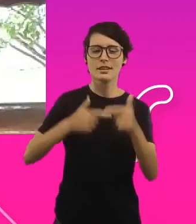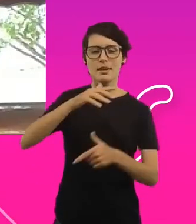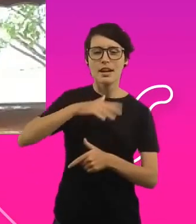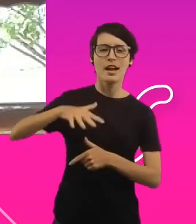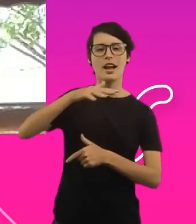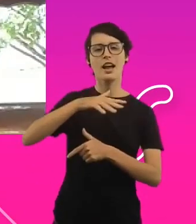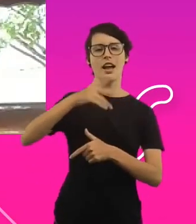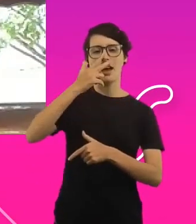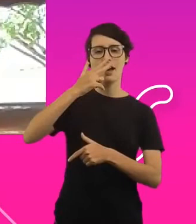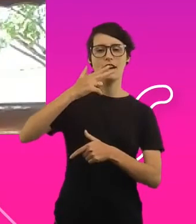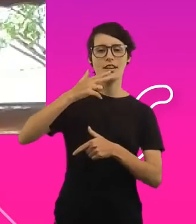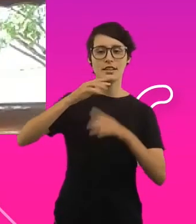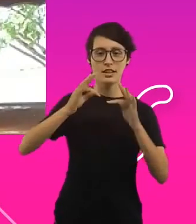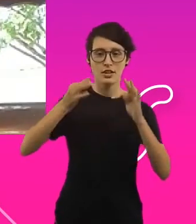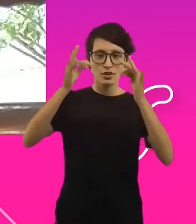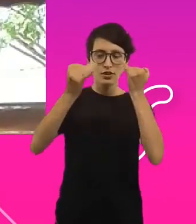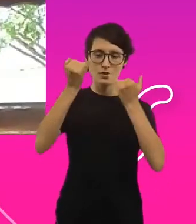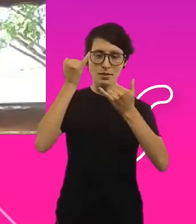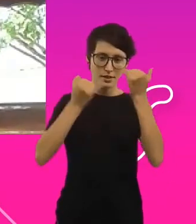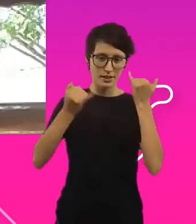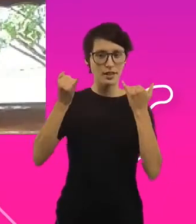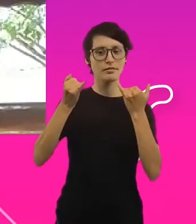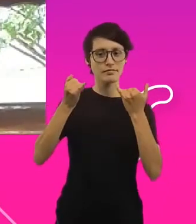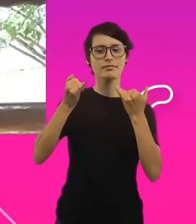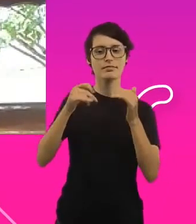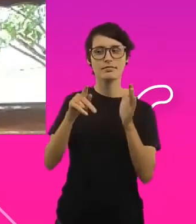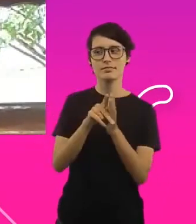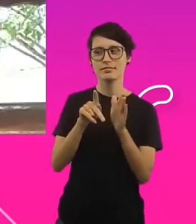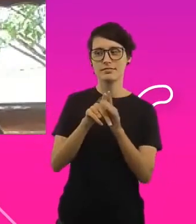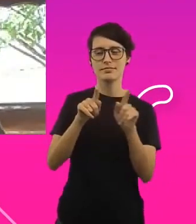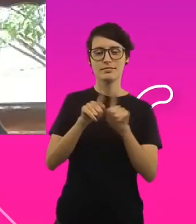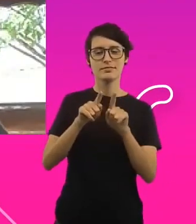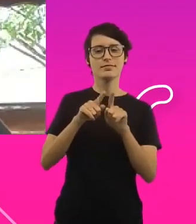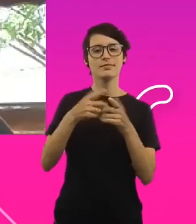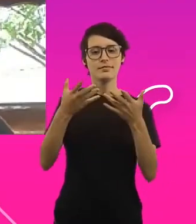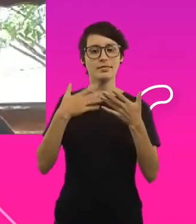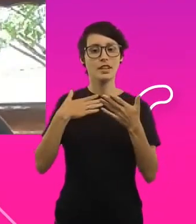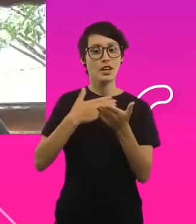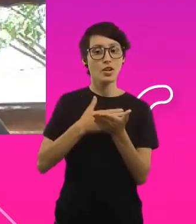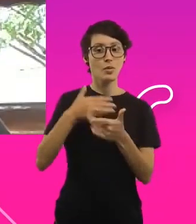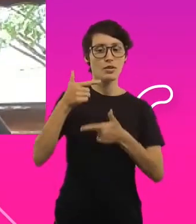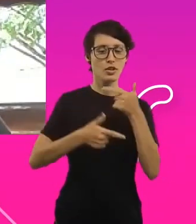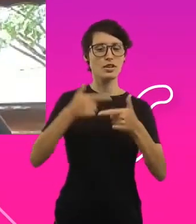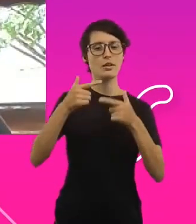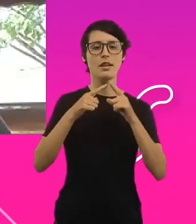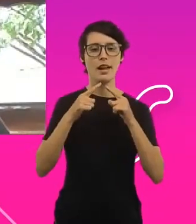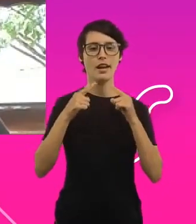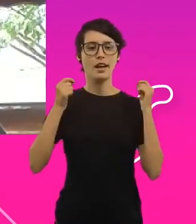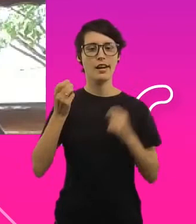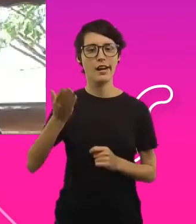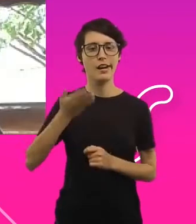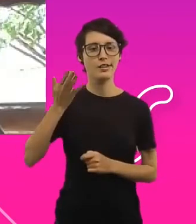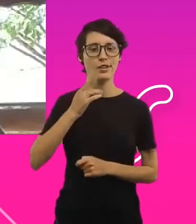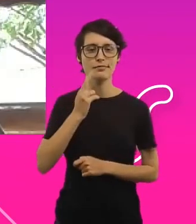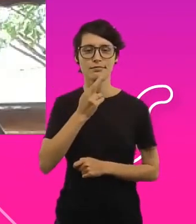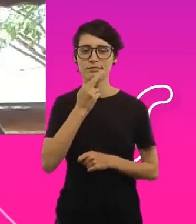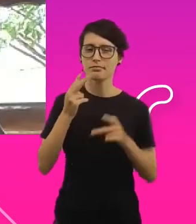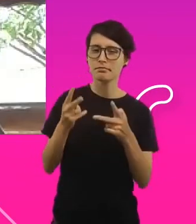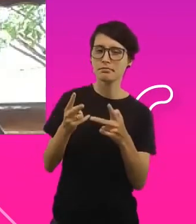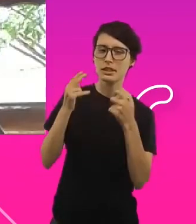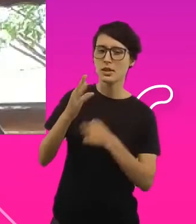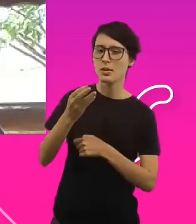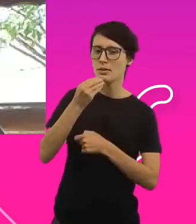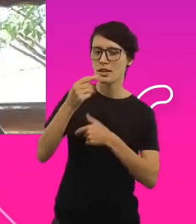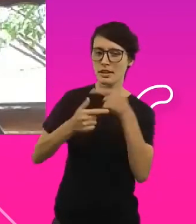informação. Para se sustentar, iniciou sua carreira como garçom de restaurante, percebendo a oportunidade no mercado de trabalho e em